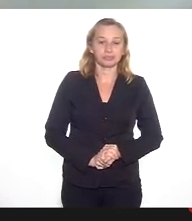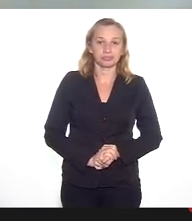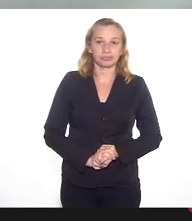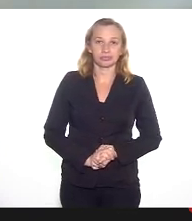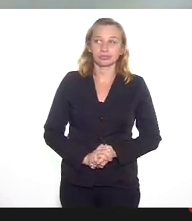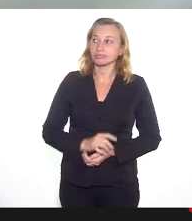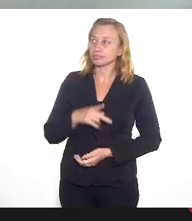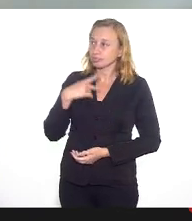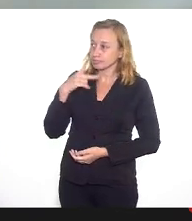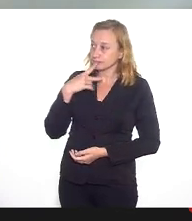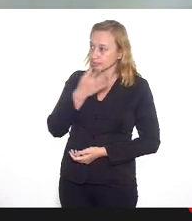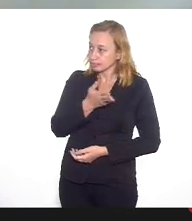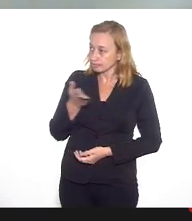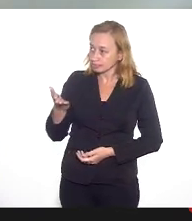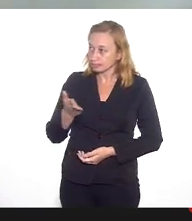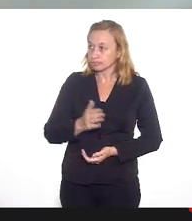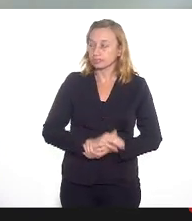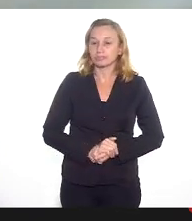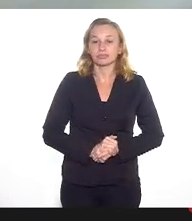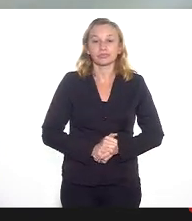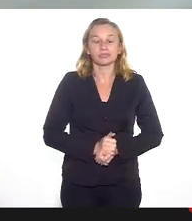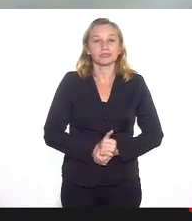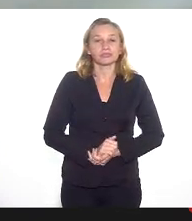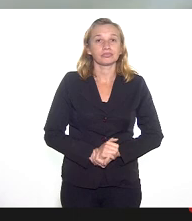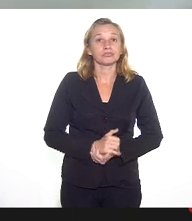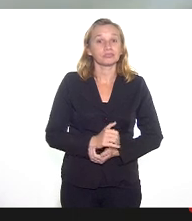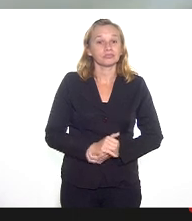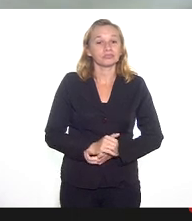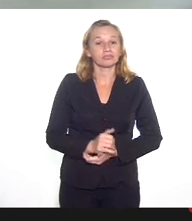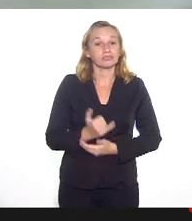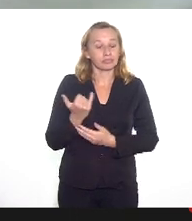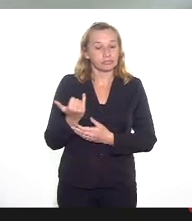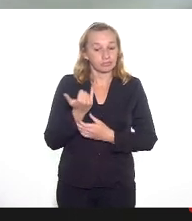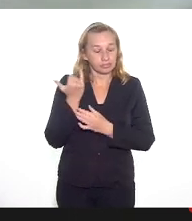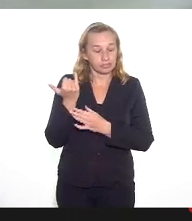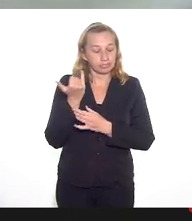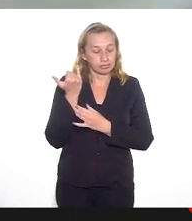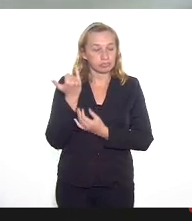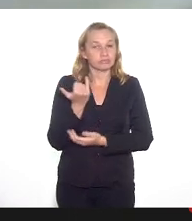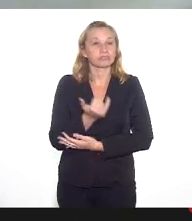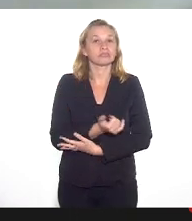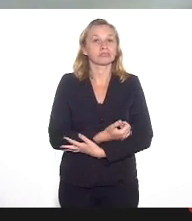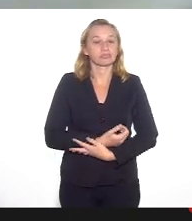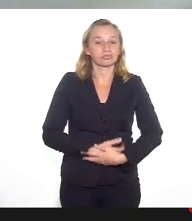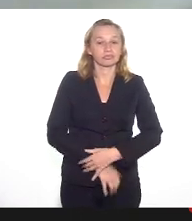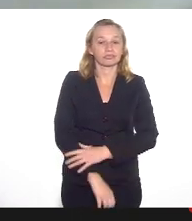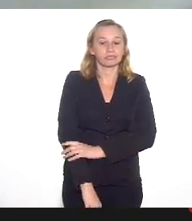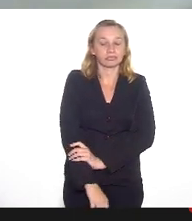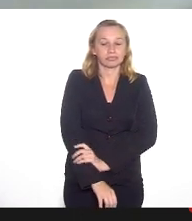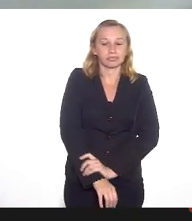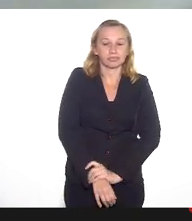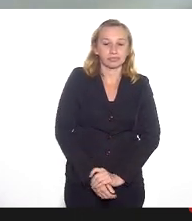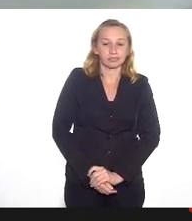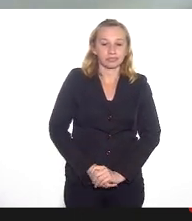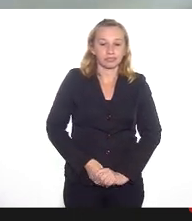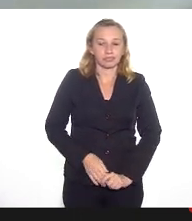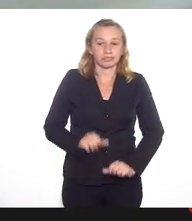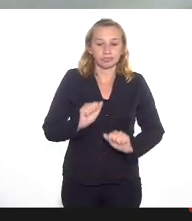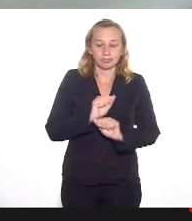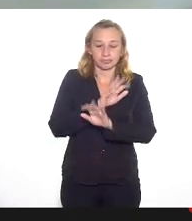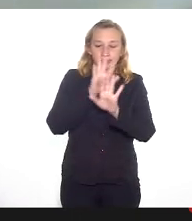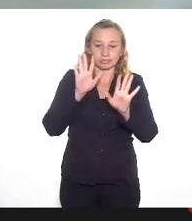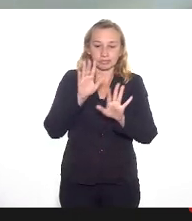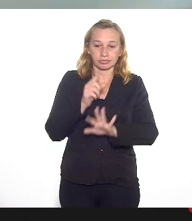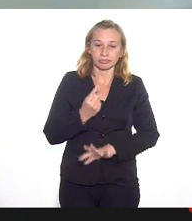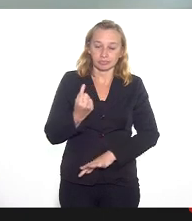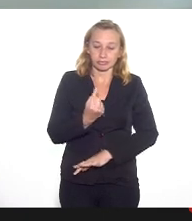dos seus comentários assertivos bastante relevantes e importantes e poderão ser esclarecedores